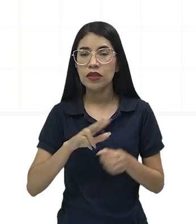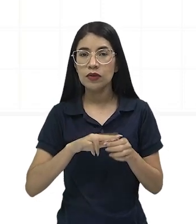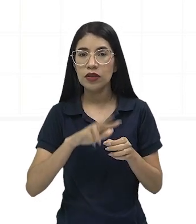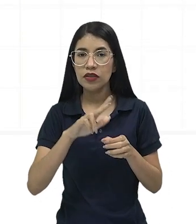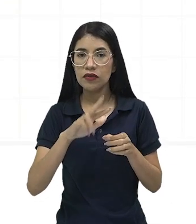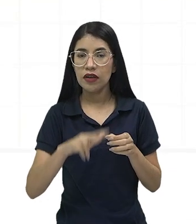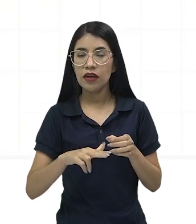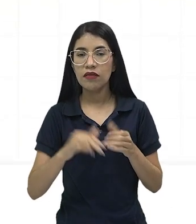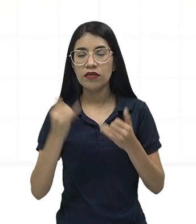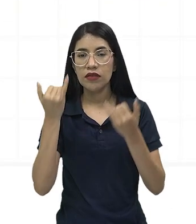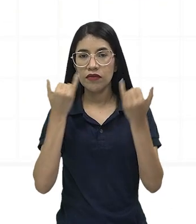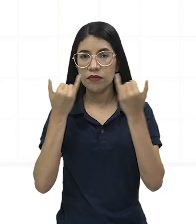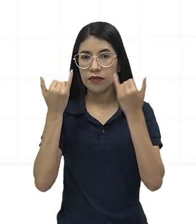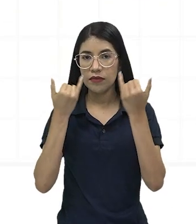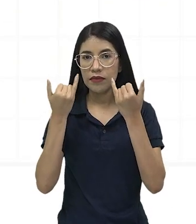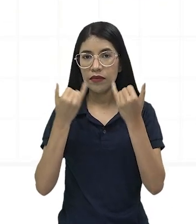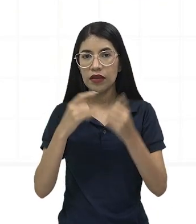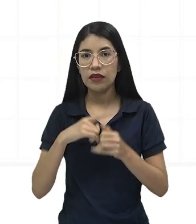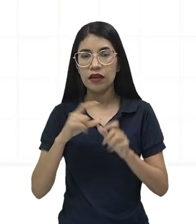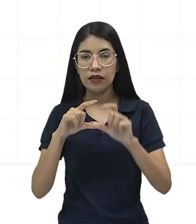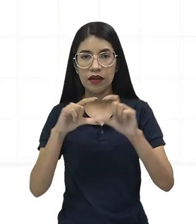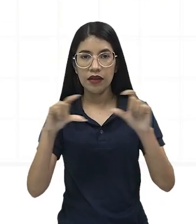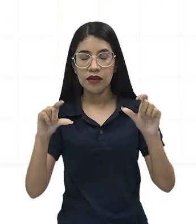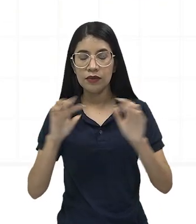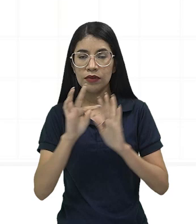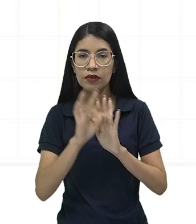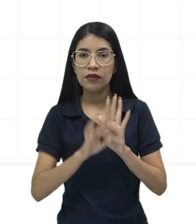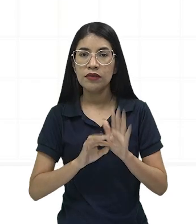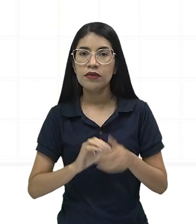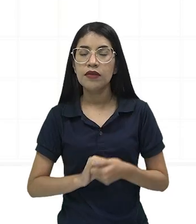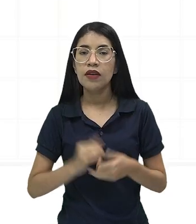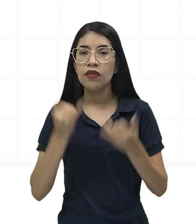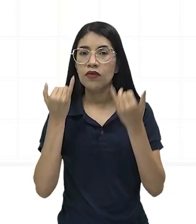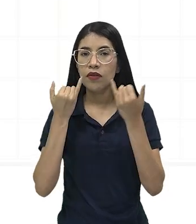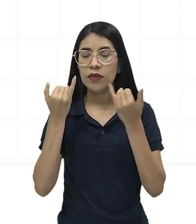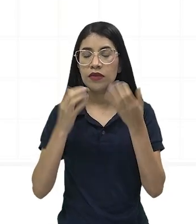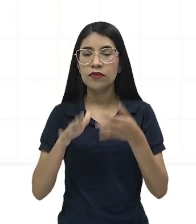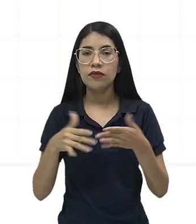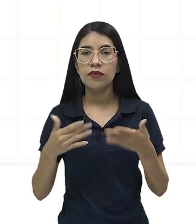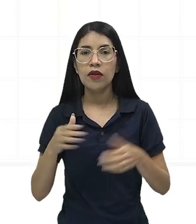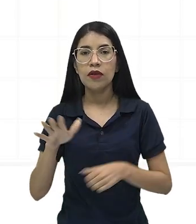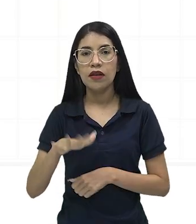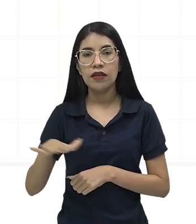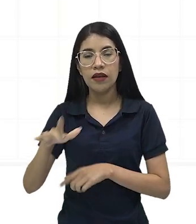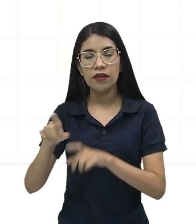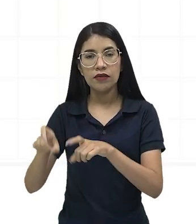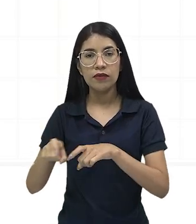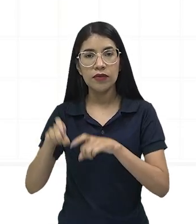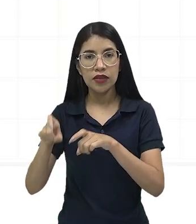essa informação. Qual foi a informação? Olha, no sítio de